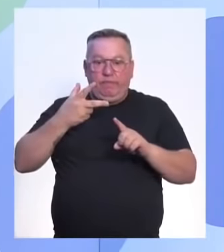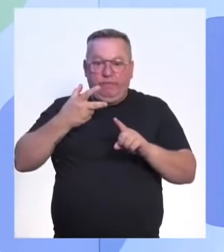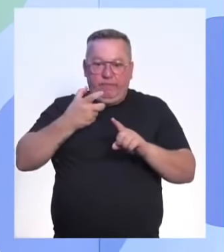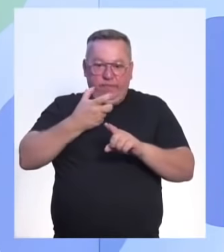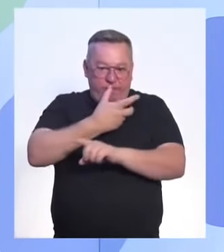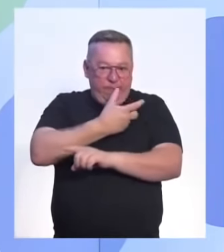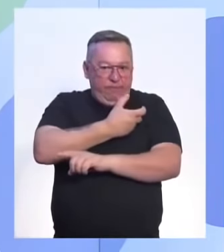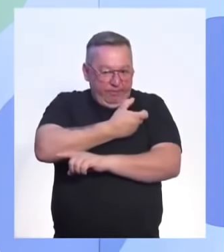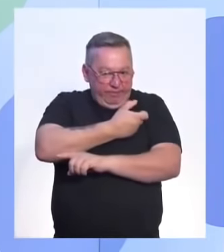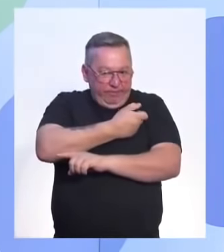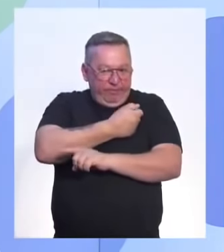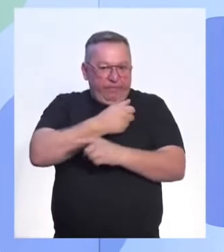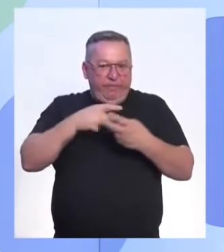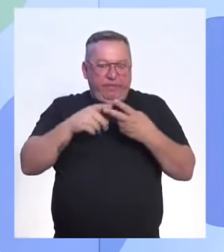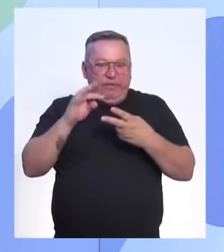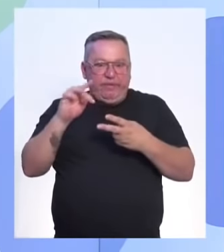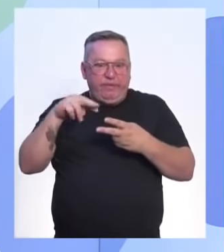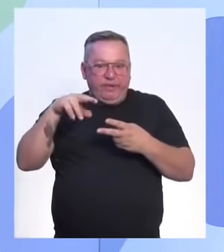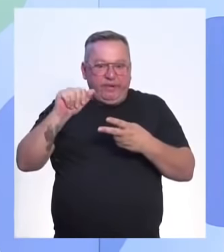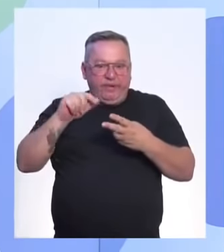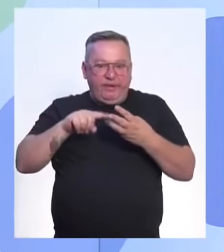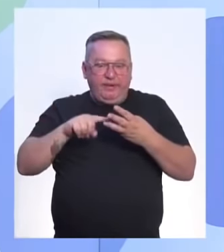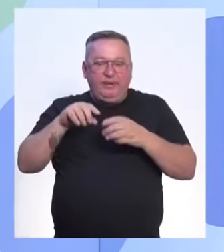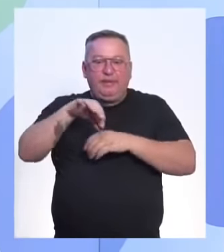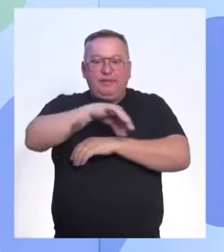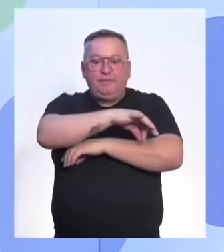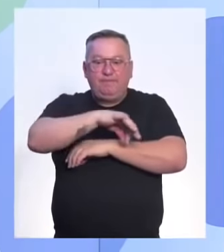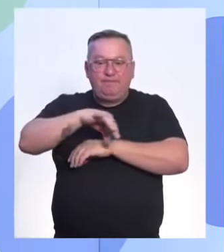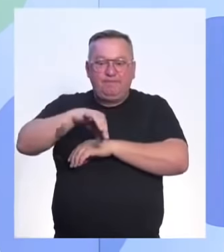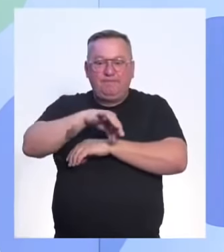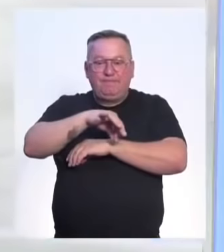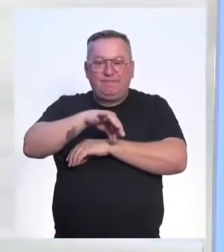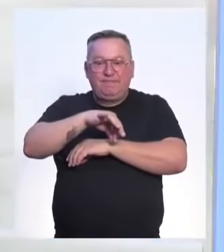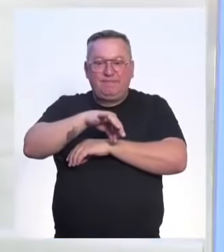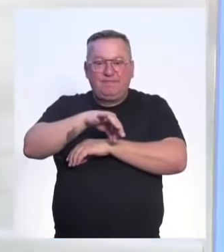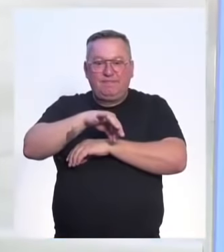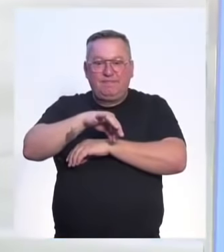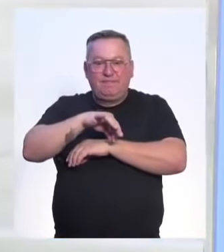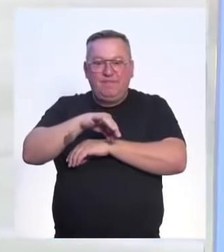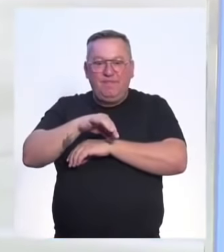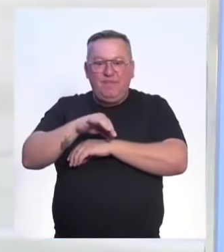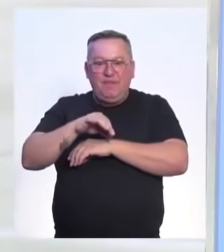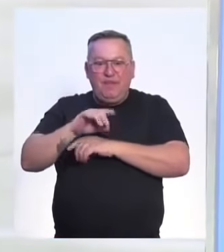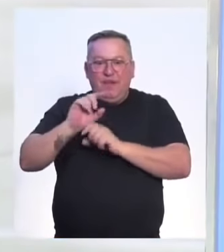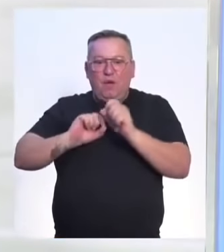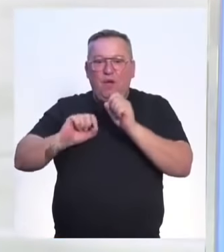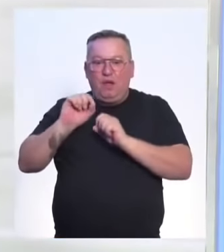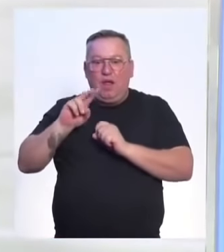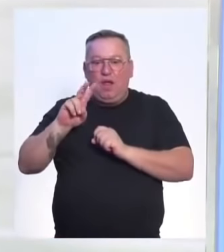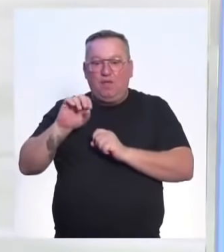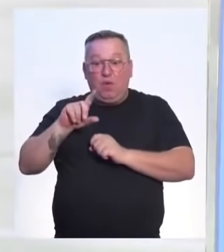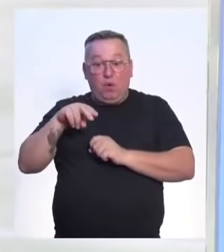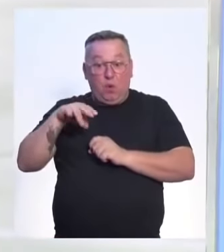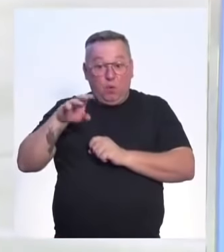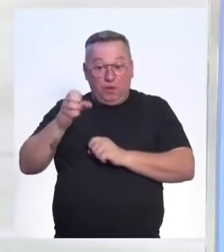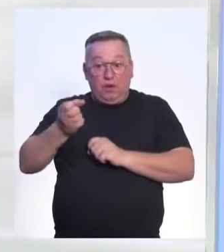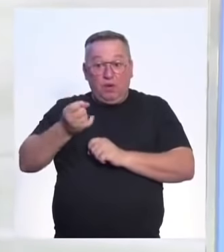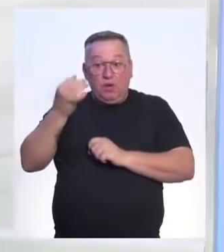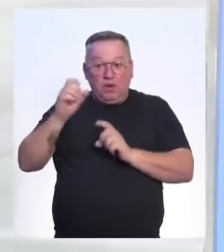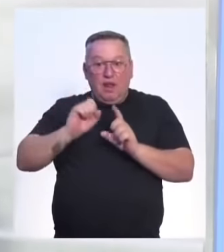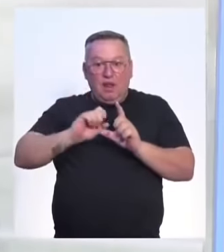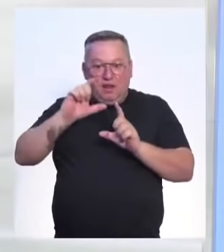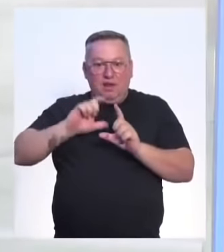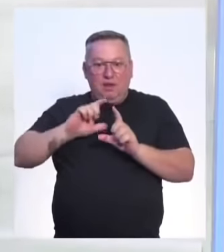Seringa, boa. Trena. Trena. Régua. Mas só voltar lá. A seringa vai medir o quê? Volume, não é isso? Isso. Quantidade de